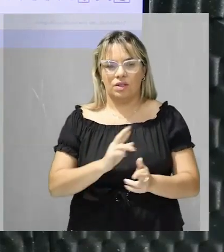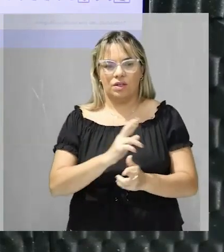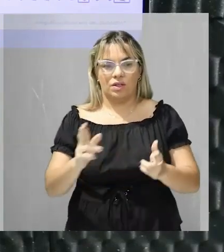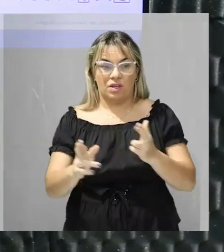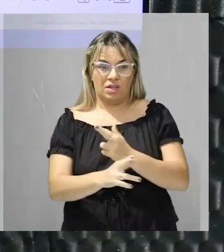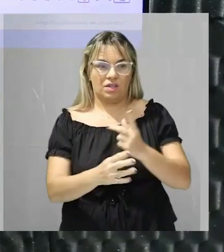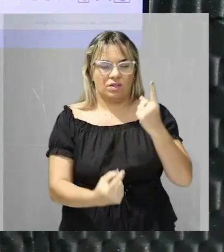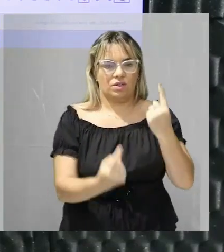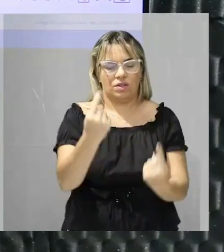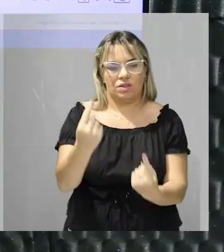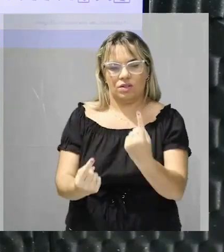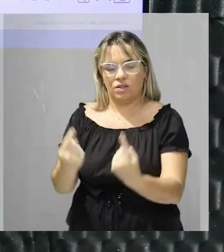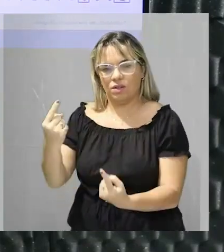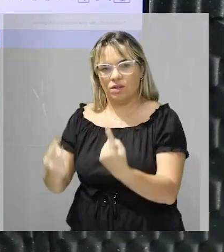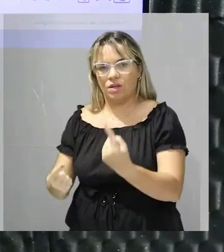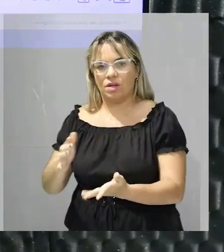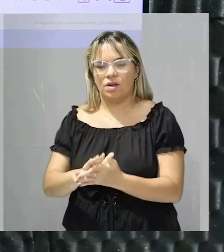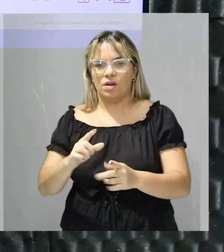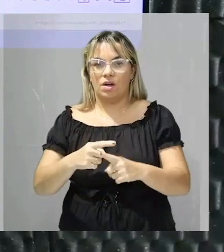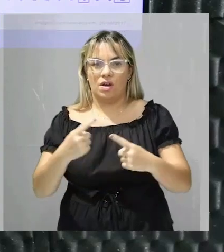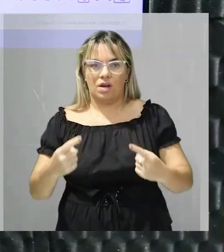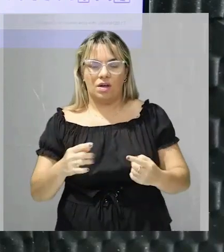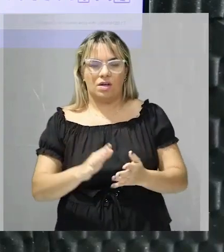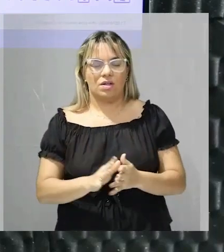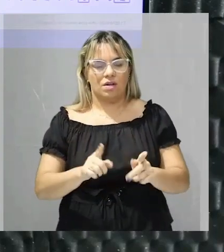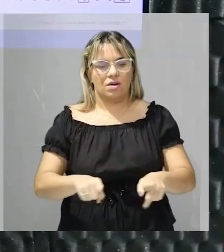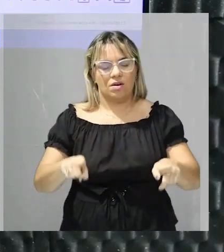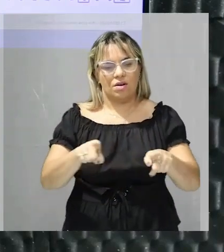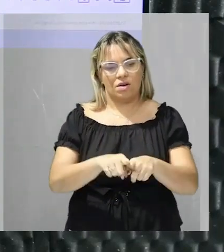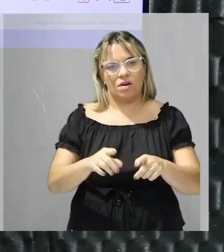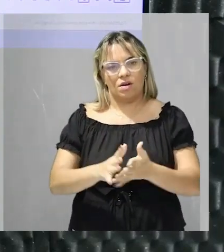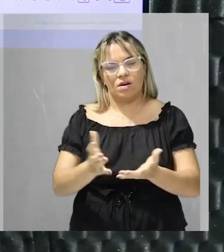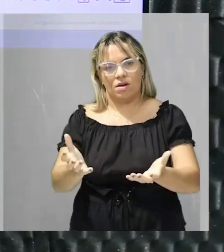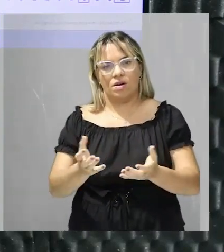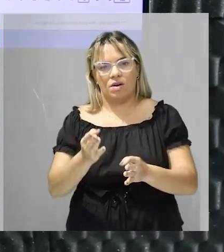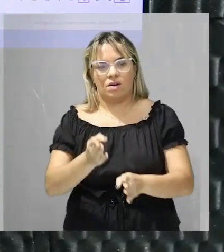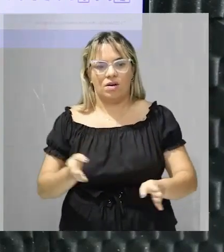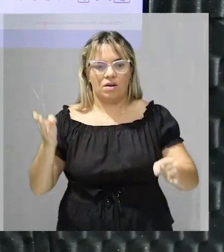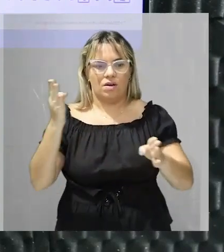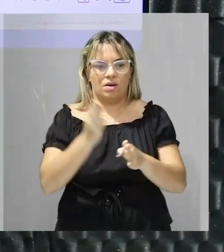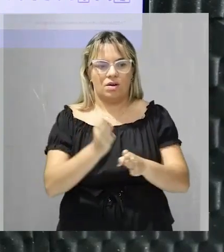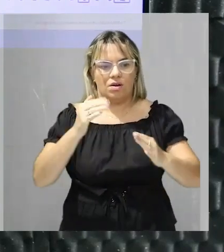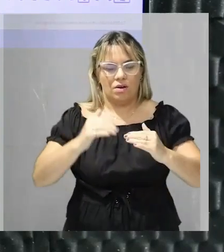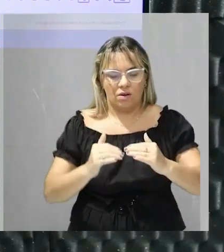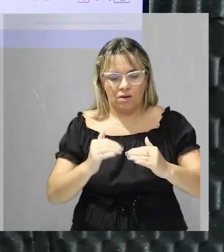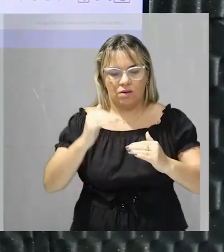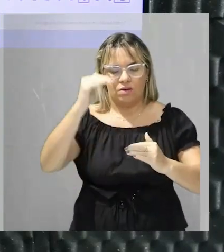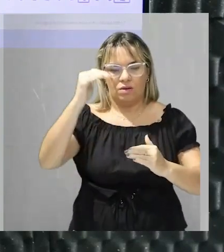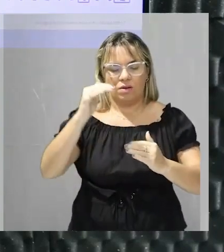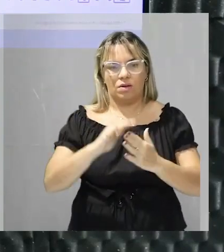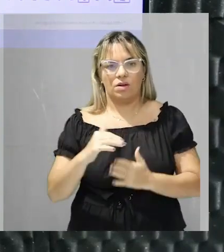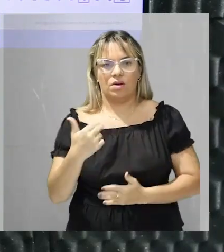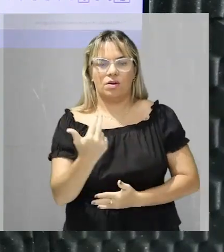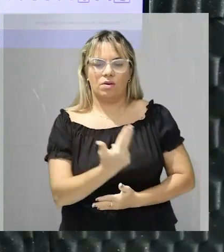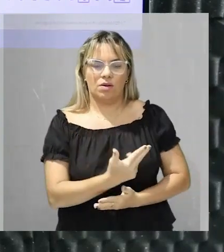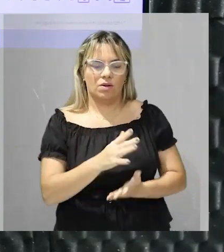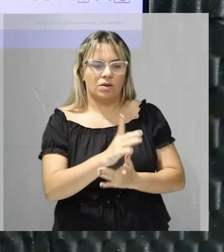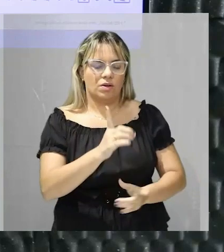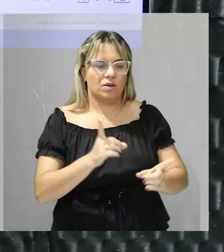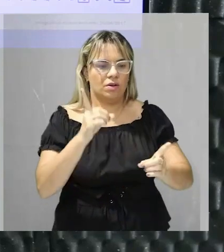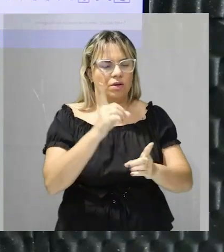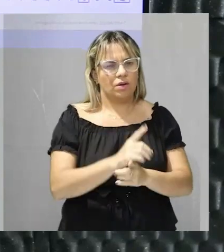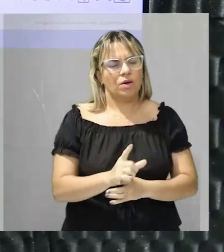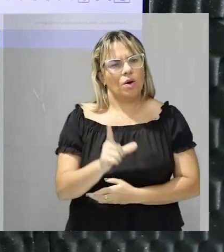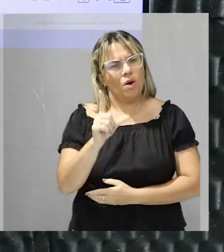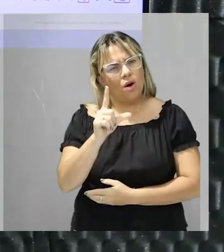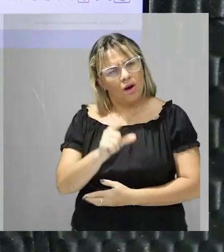estatística como ele tá querendo para nós identificarmos uma informação referente ao aumento para nós identificarmos Basta fazer uma